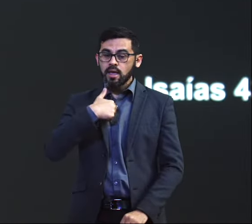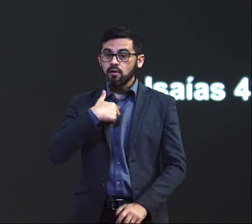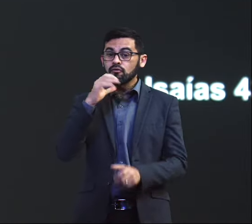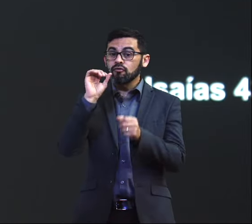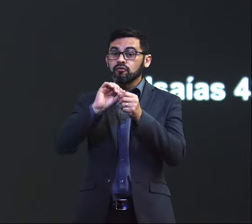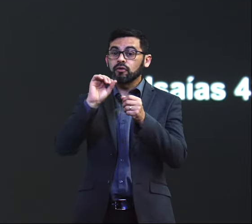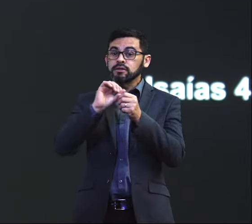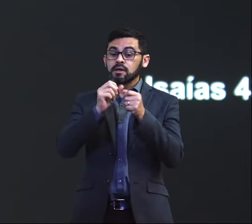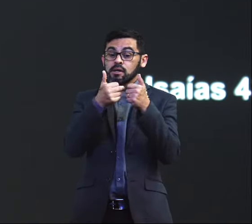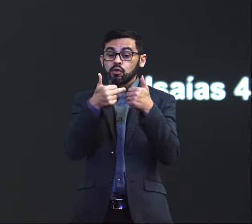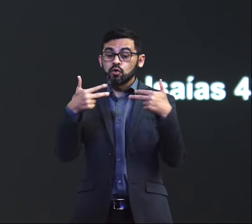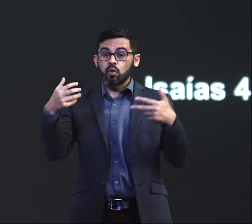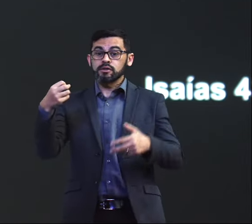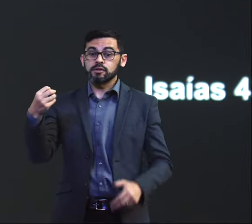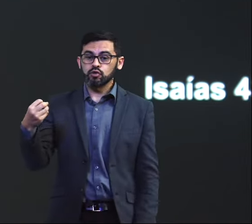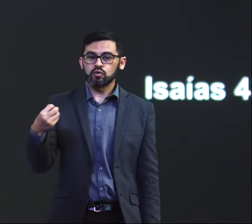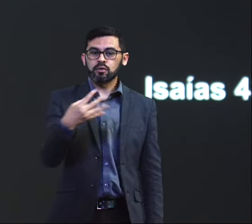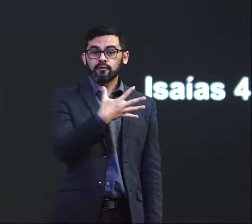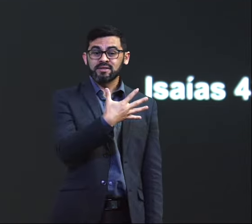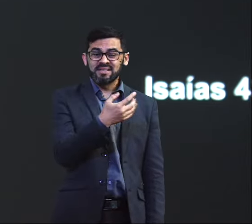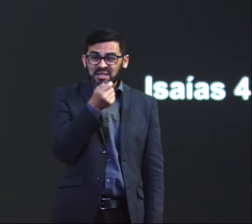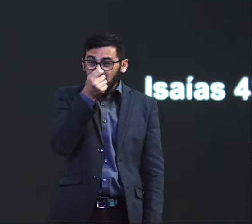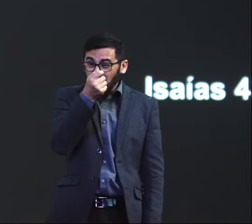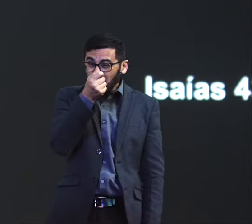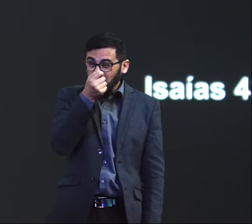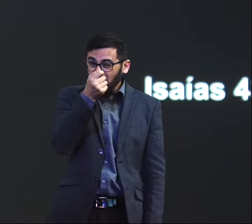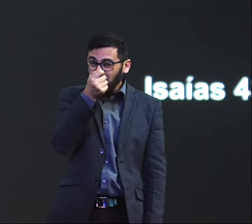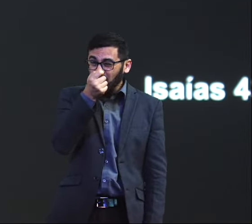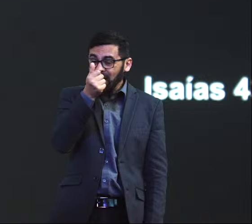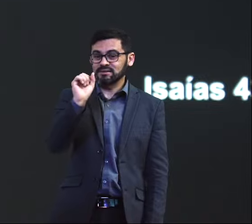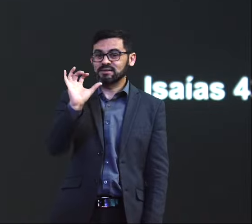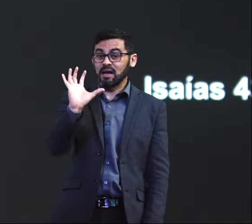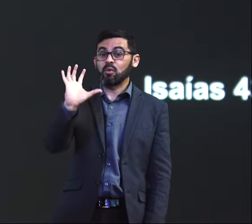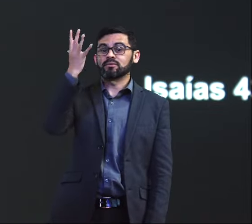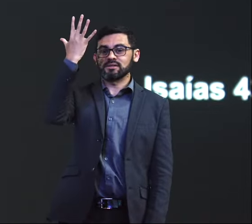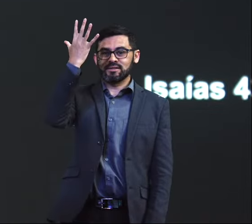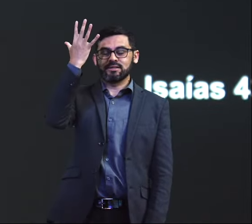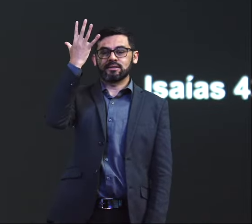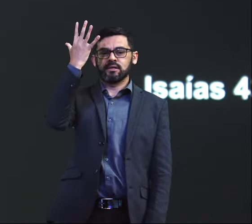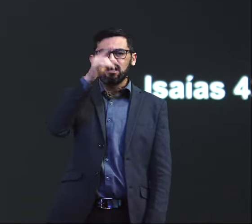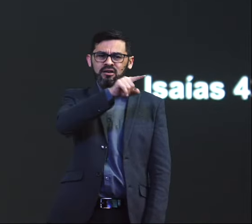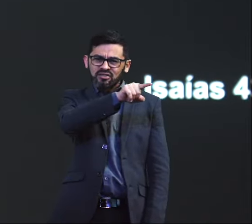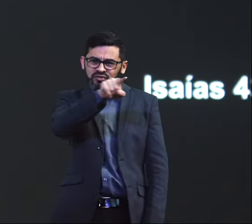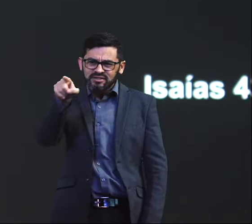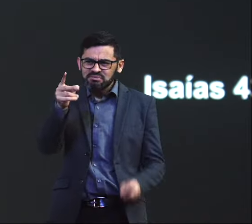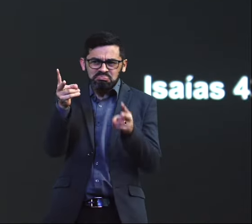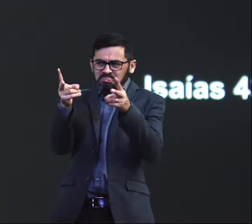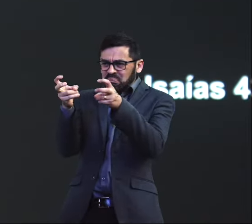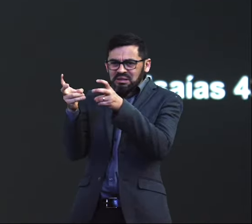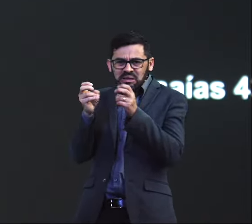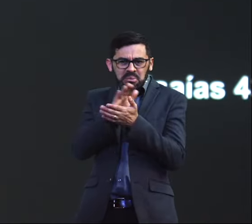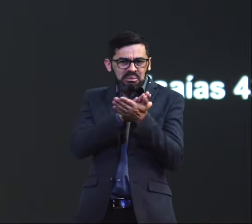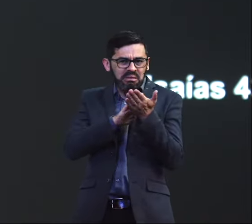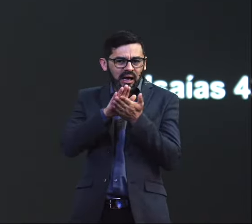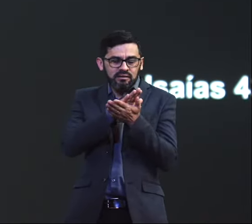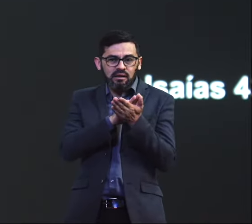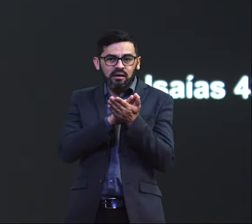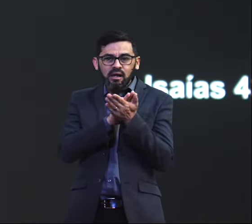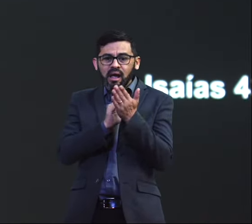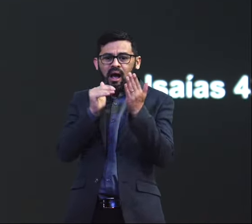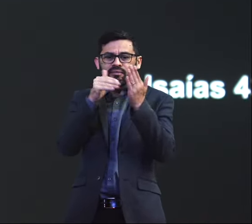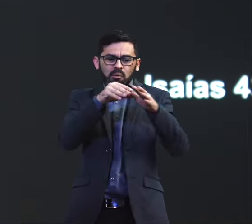coisa nova, ela está prestes a acontecer. Vocês não a percebem? Até